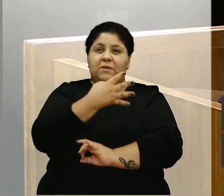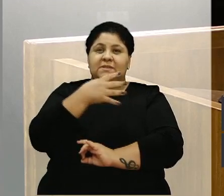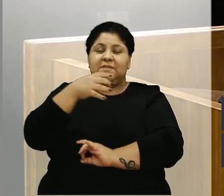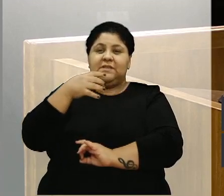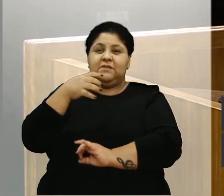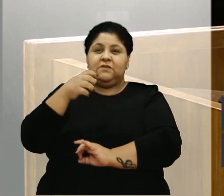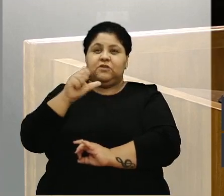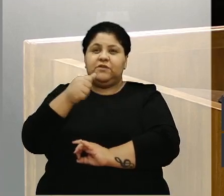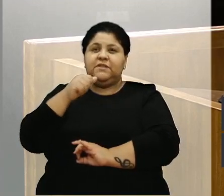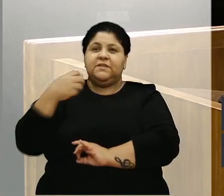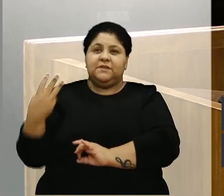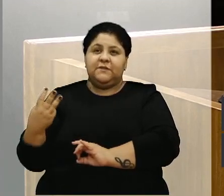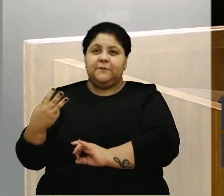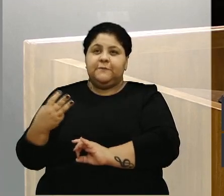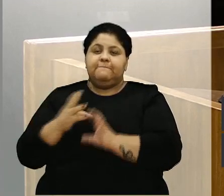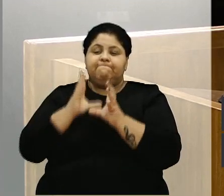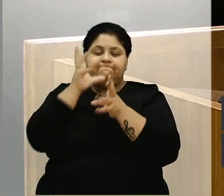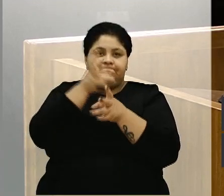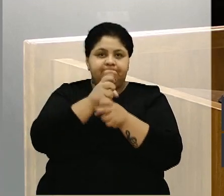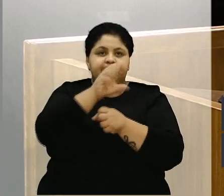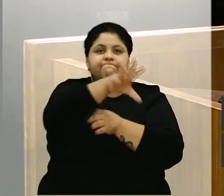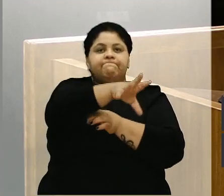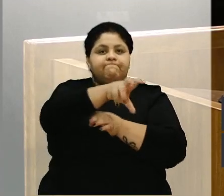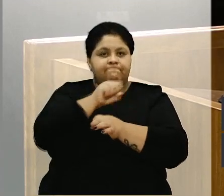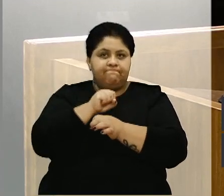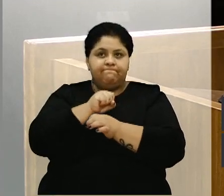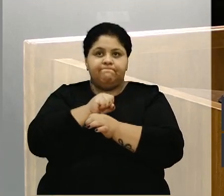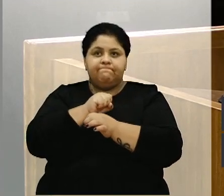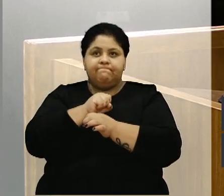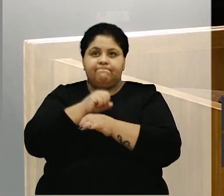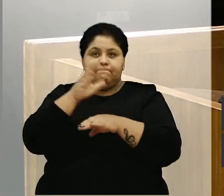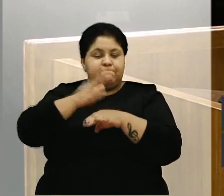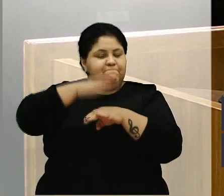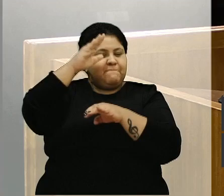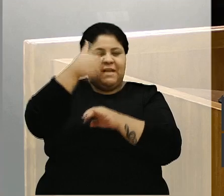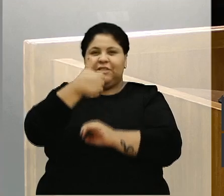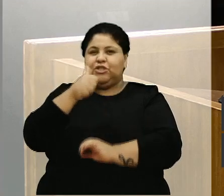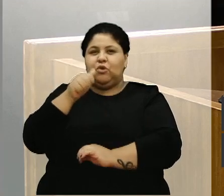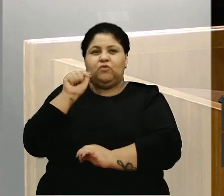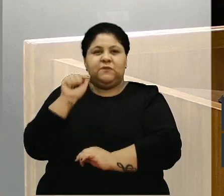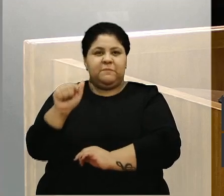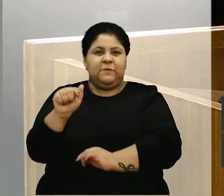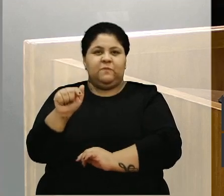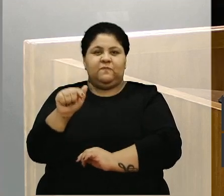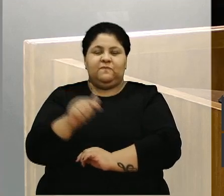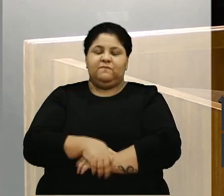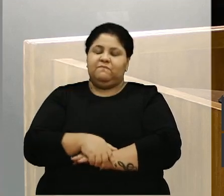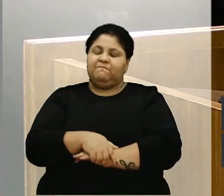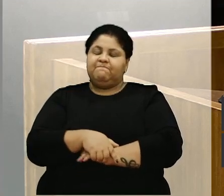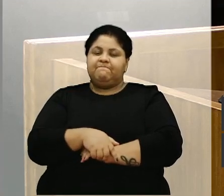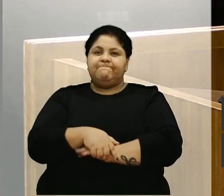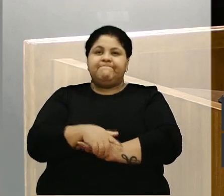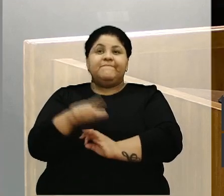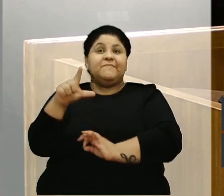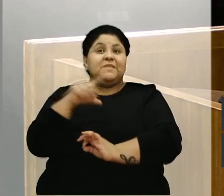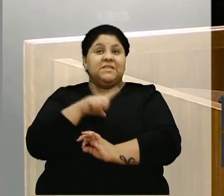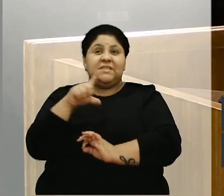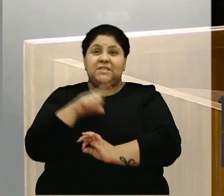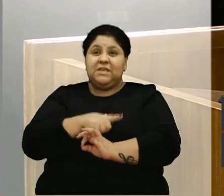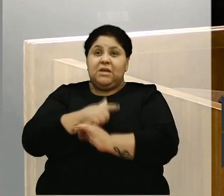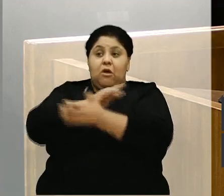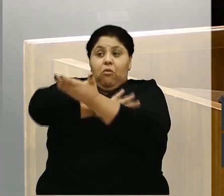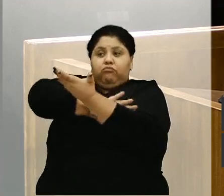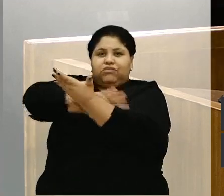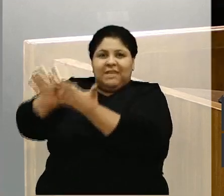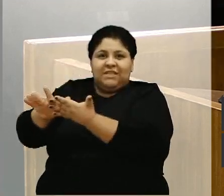76.483. E animais resgatados, passa dos 11.000. Não tem tragédia